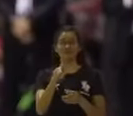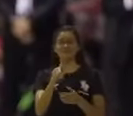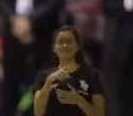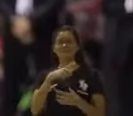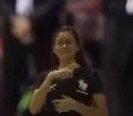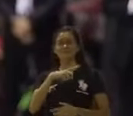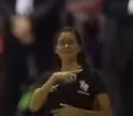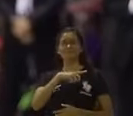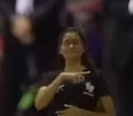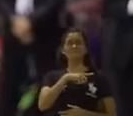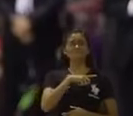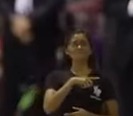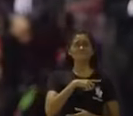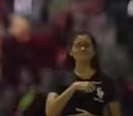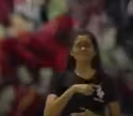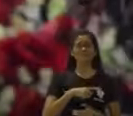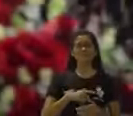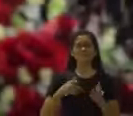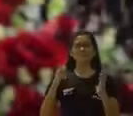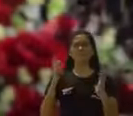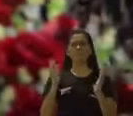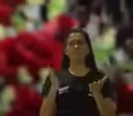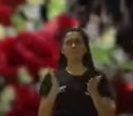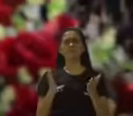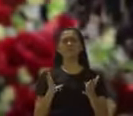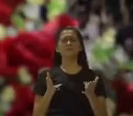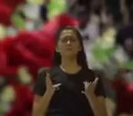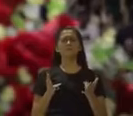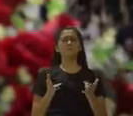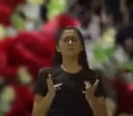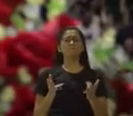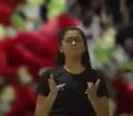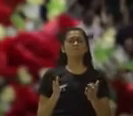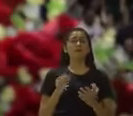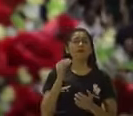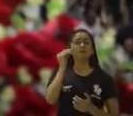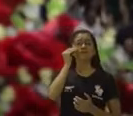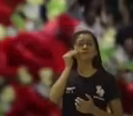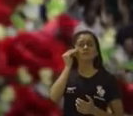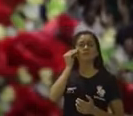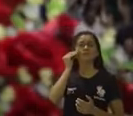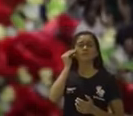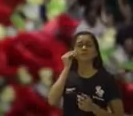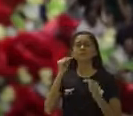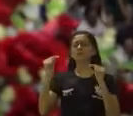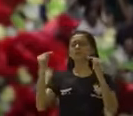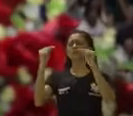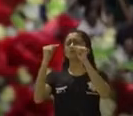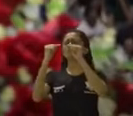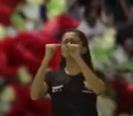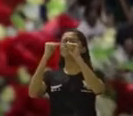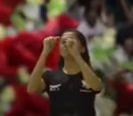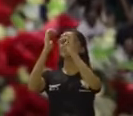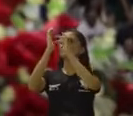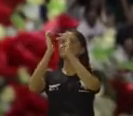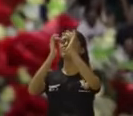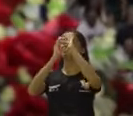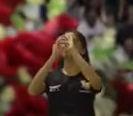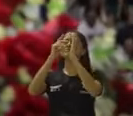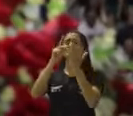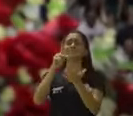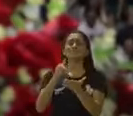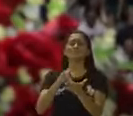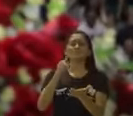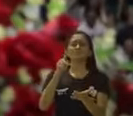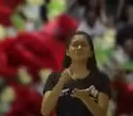tiver ou já desfruta de uma experiência plena com Jesus,